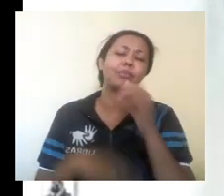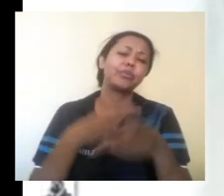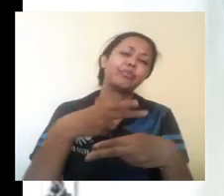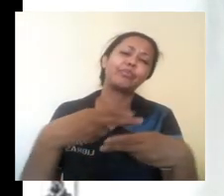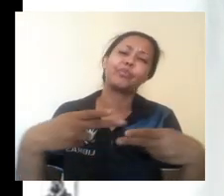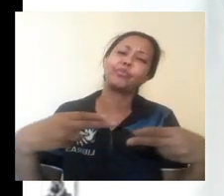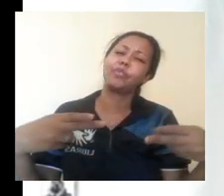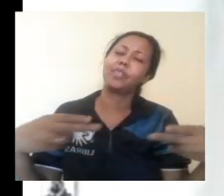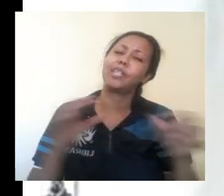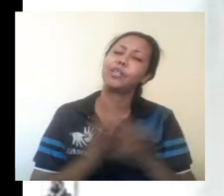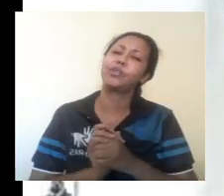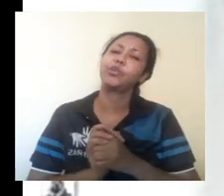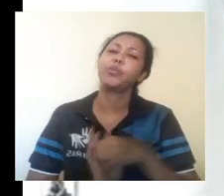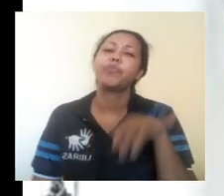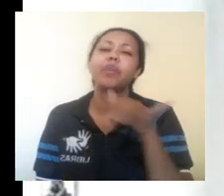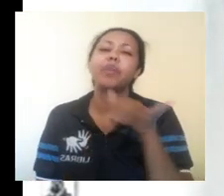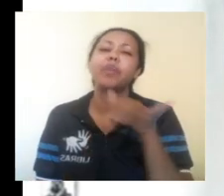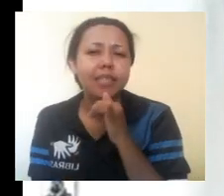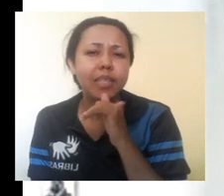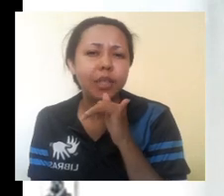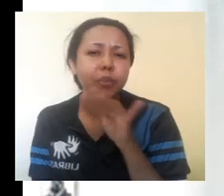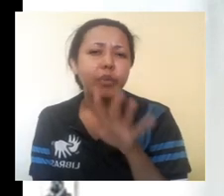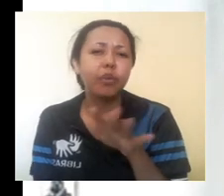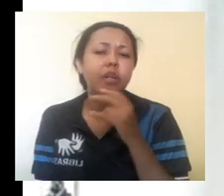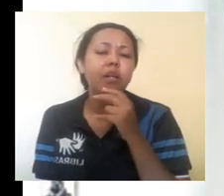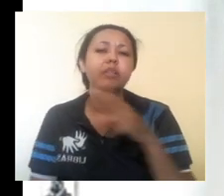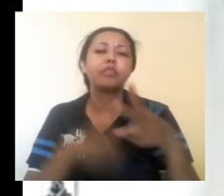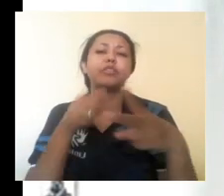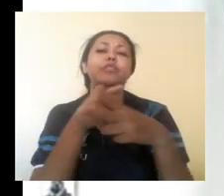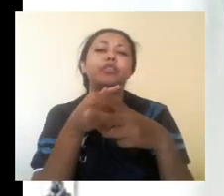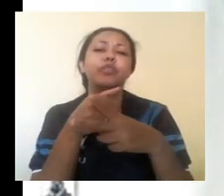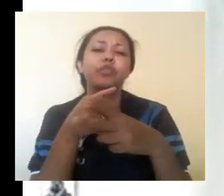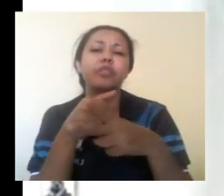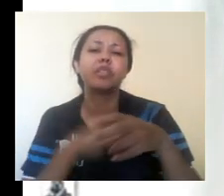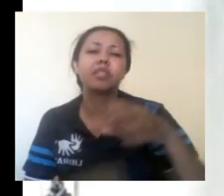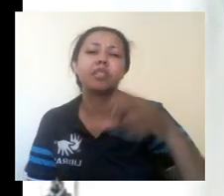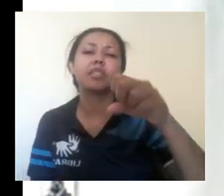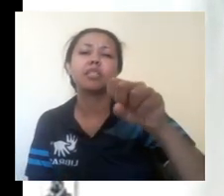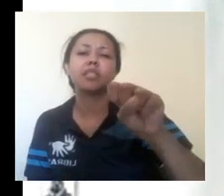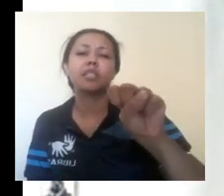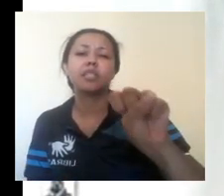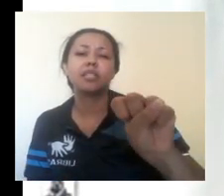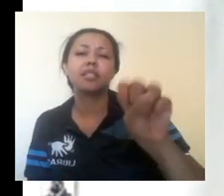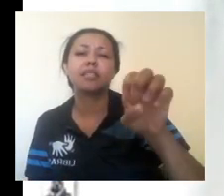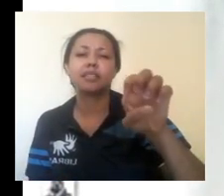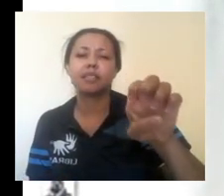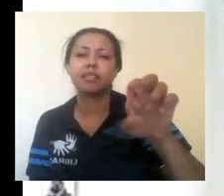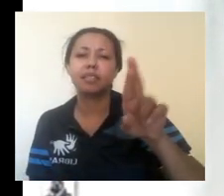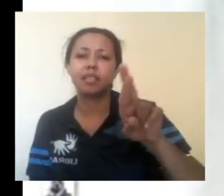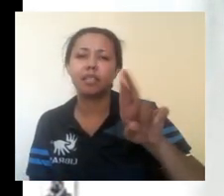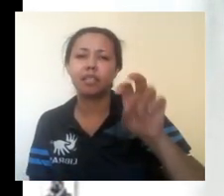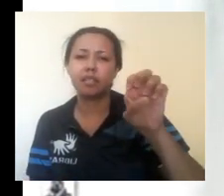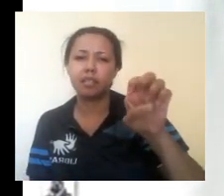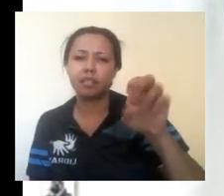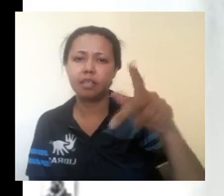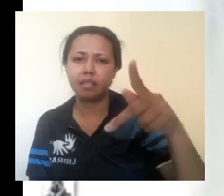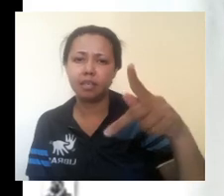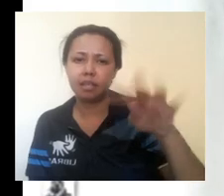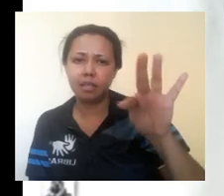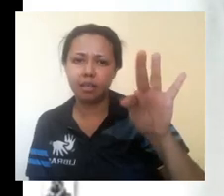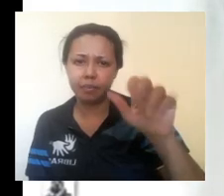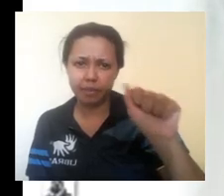que recebeu Elias e agiu, né? Deu a Elias ali aquele bolinho do restinho que ela tinha,